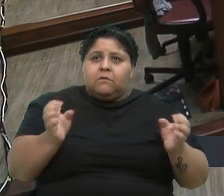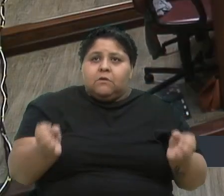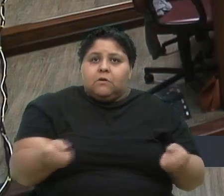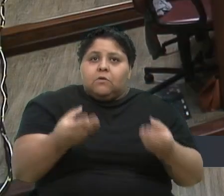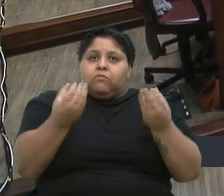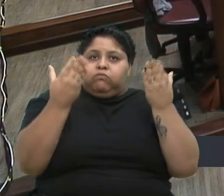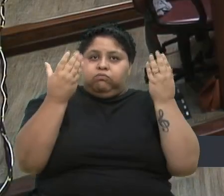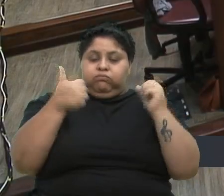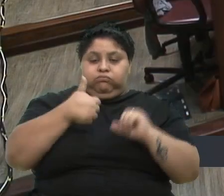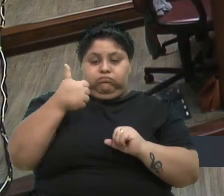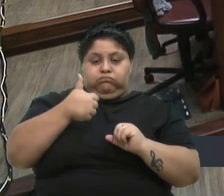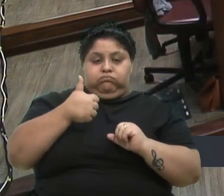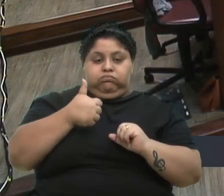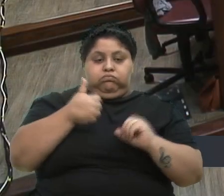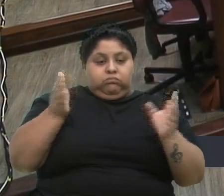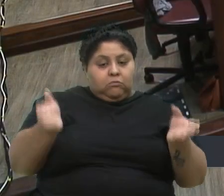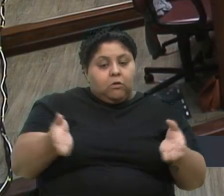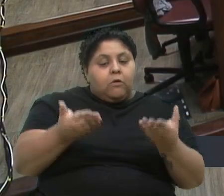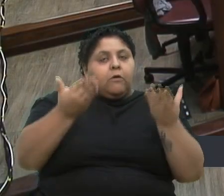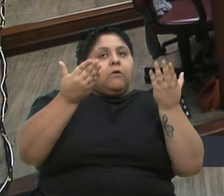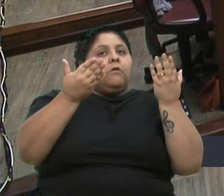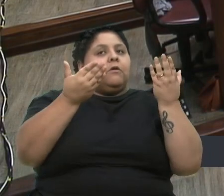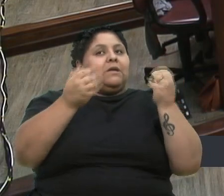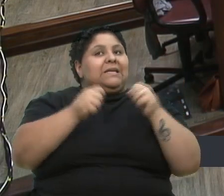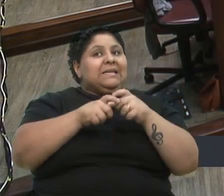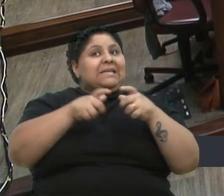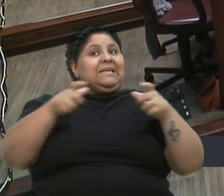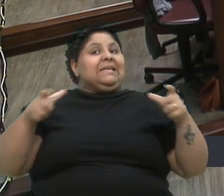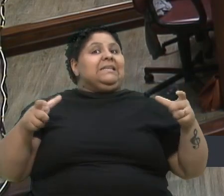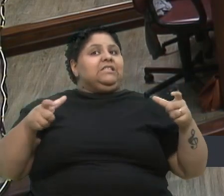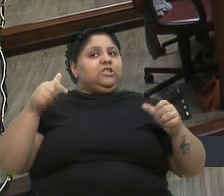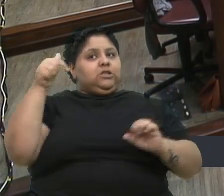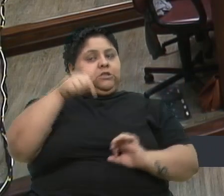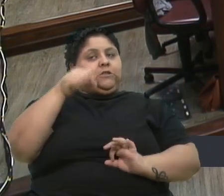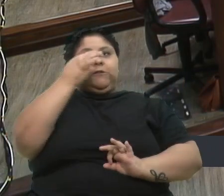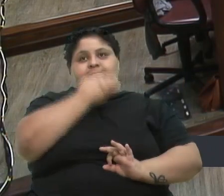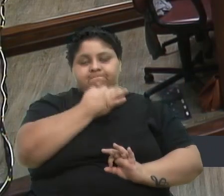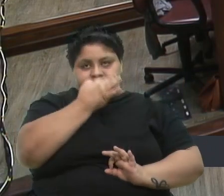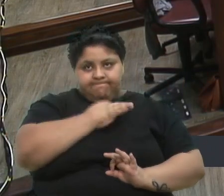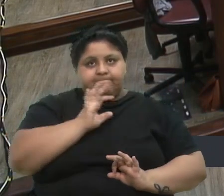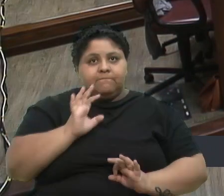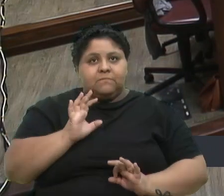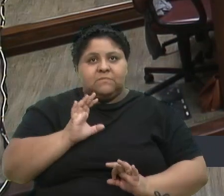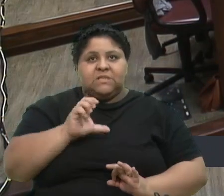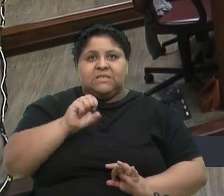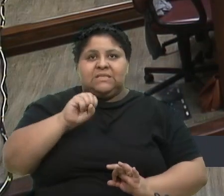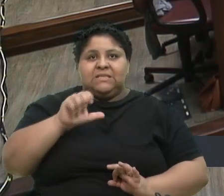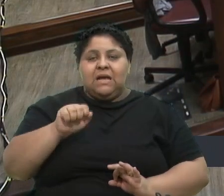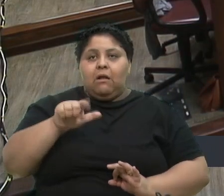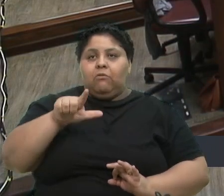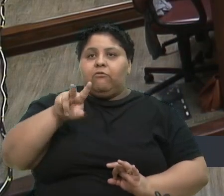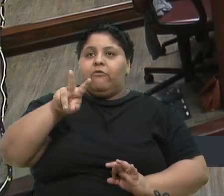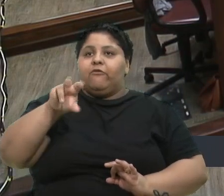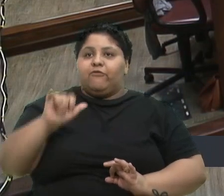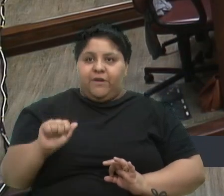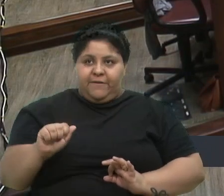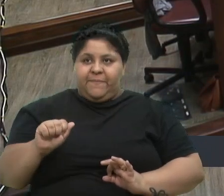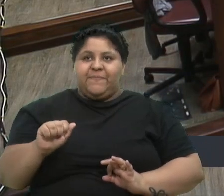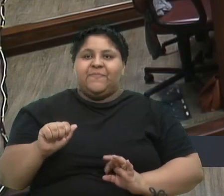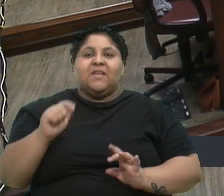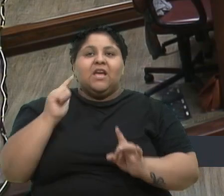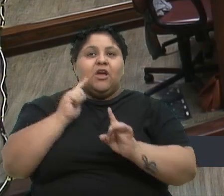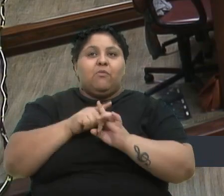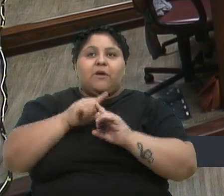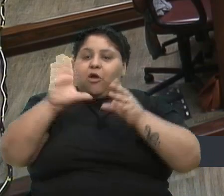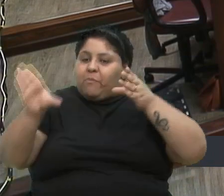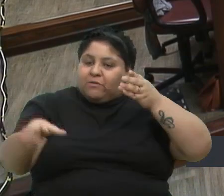edição. É um evento muito grande. Quem ainda não foi, eu aconselho que vá ao Sálvia. Porque é uma junção